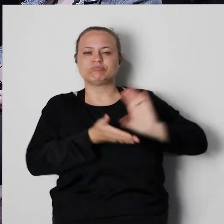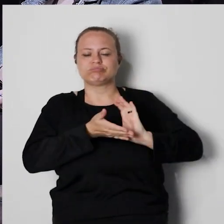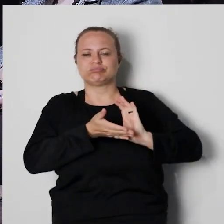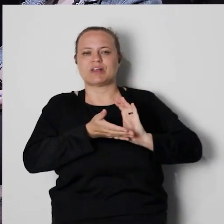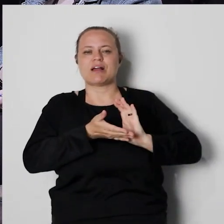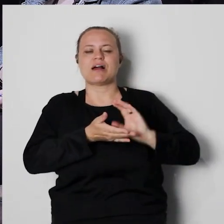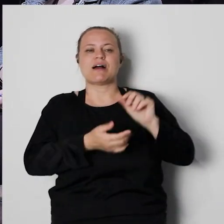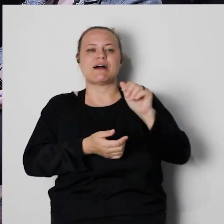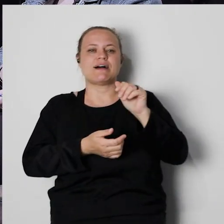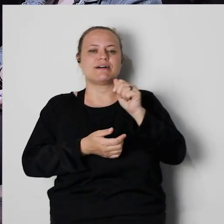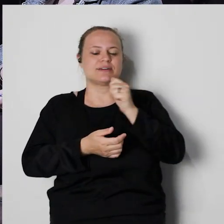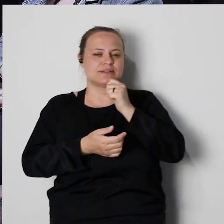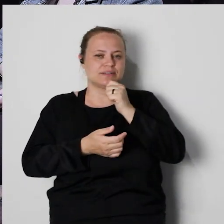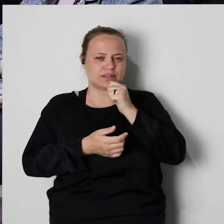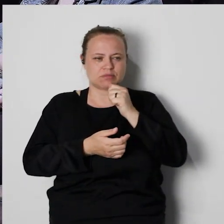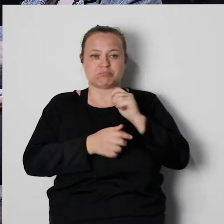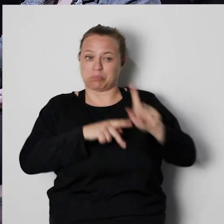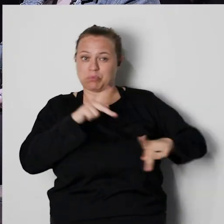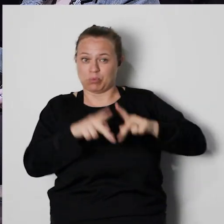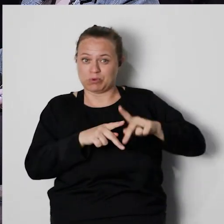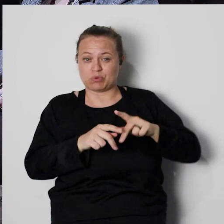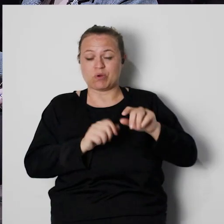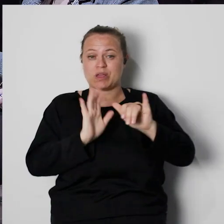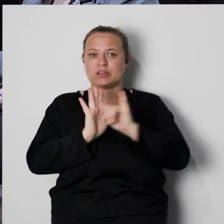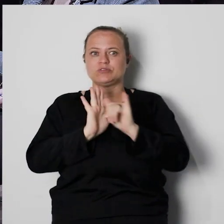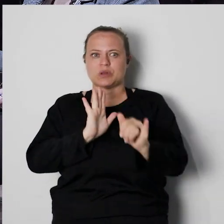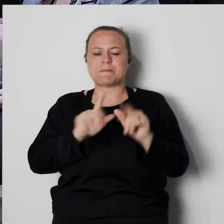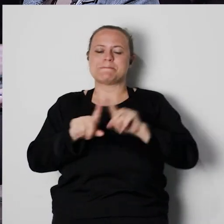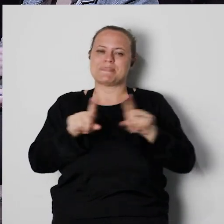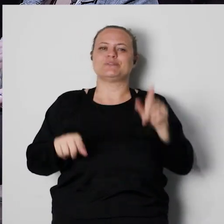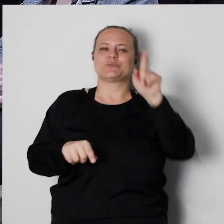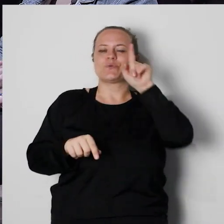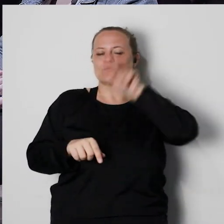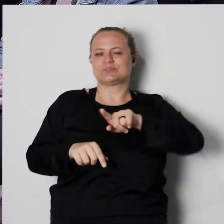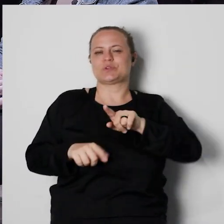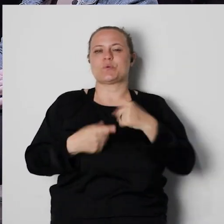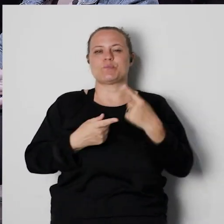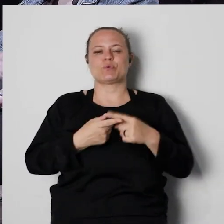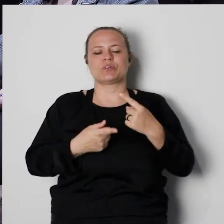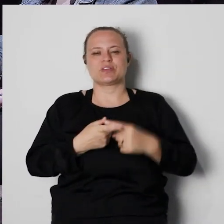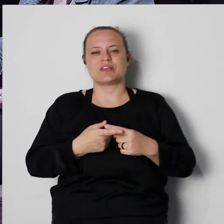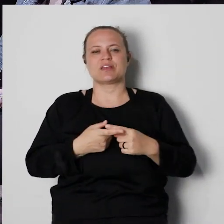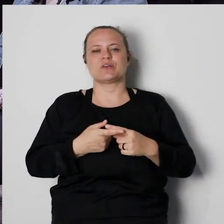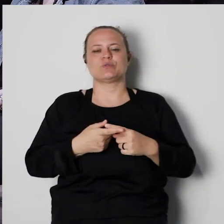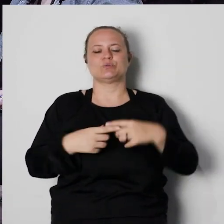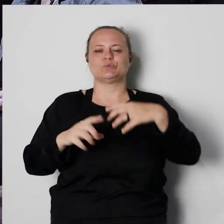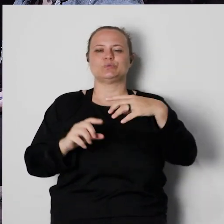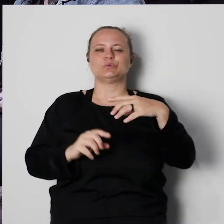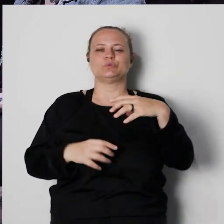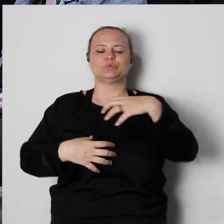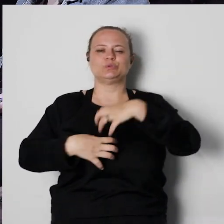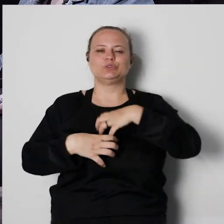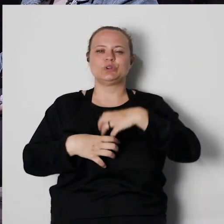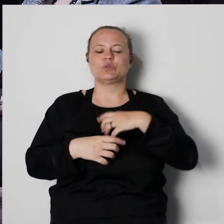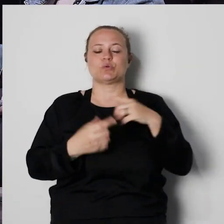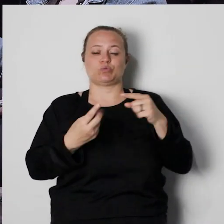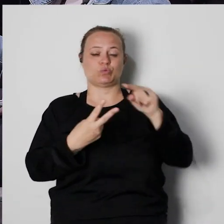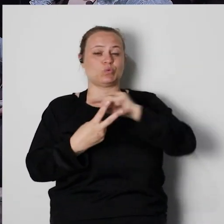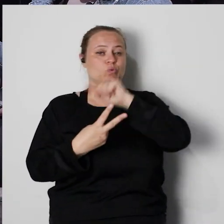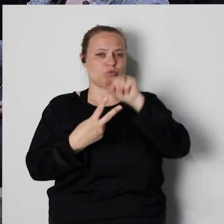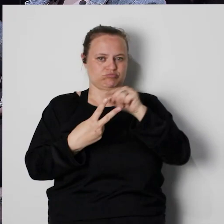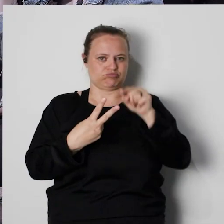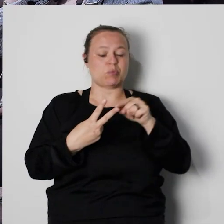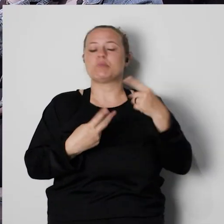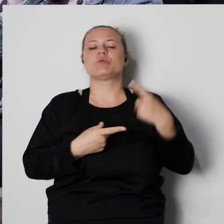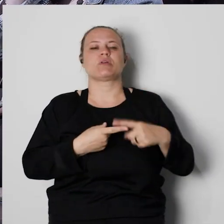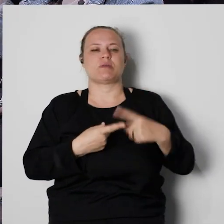chama a atenção, o quanto milhares de pessoas que nunca tinham acessado nenhum tipo de recurso,